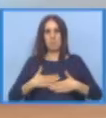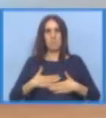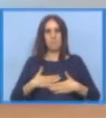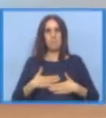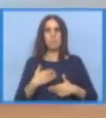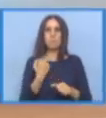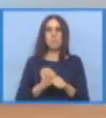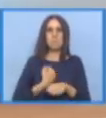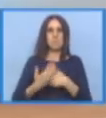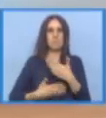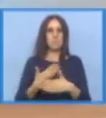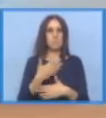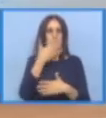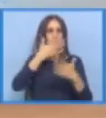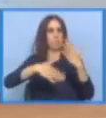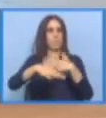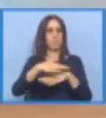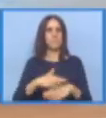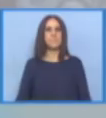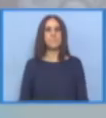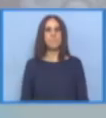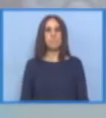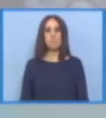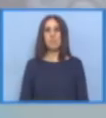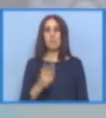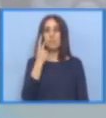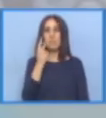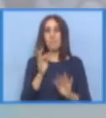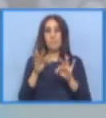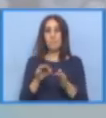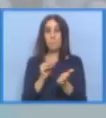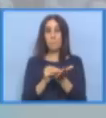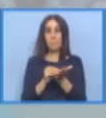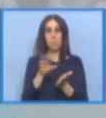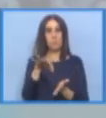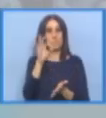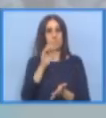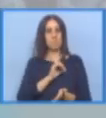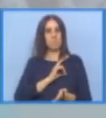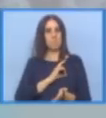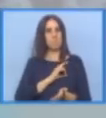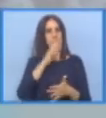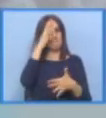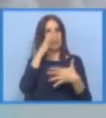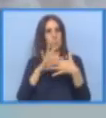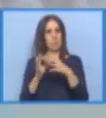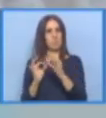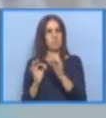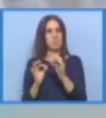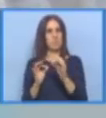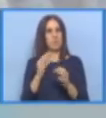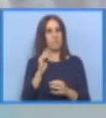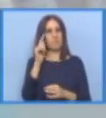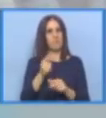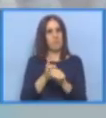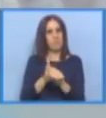no serviço dos povos. E ele terminou pobre a sua vida por uma opção pessoal, por uma questão de coerência também à sua fé,